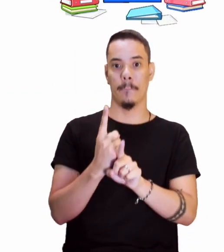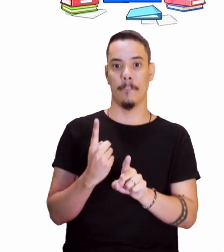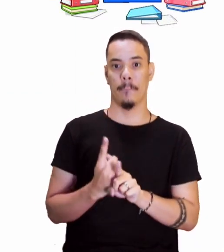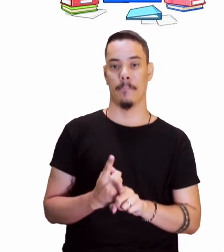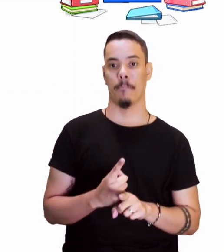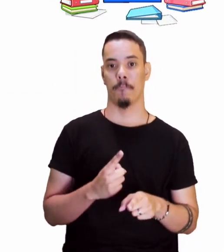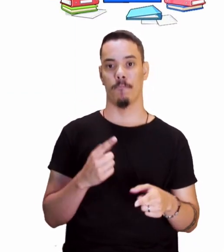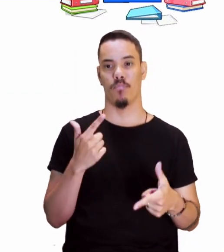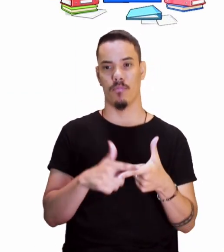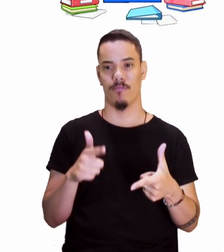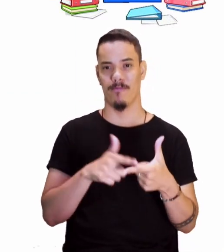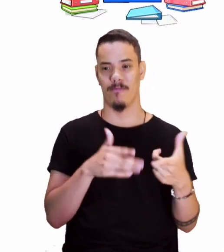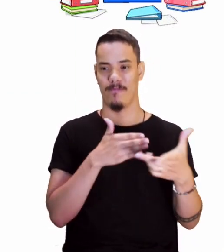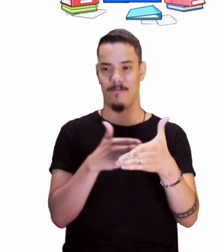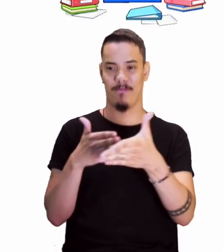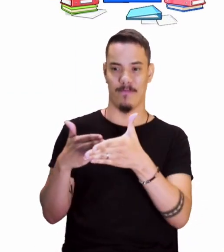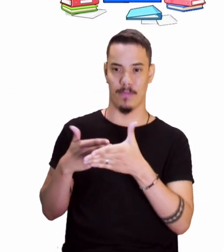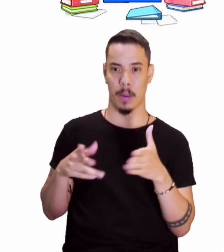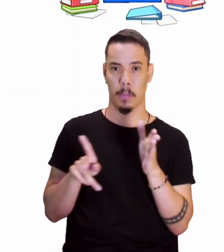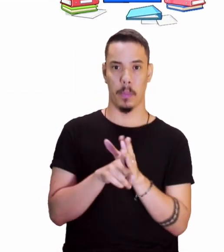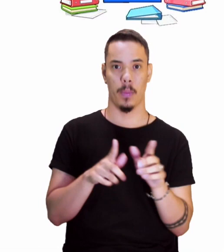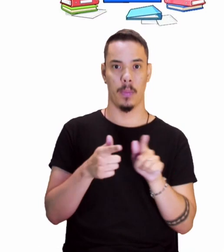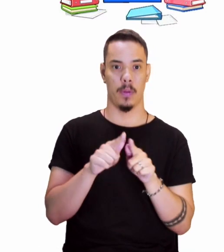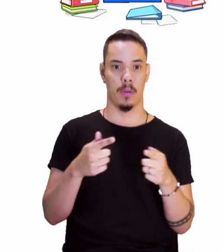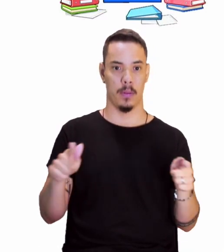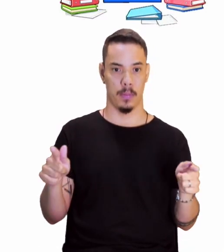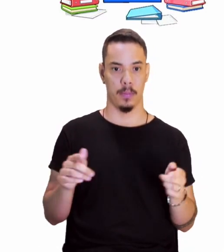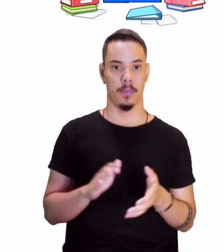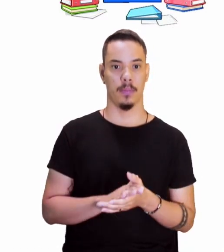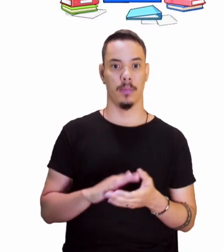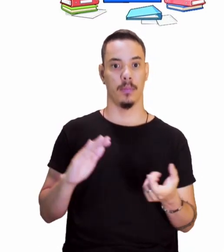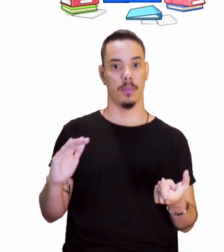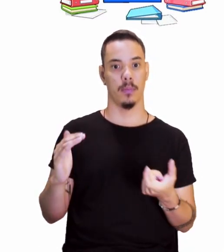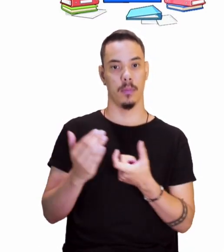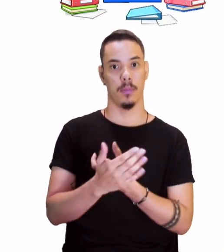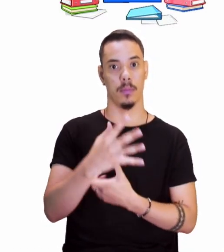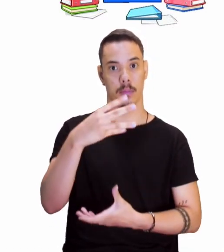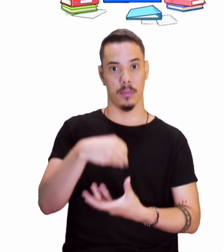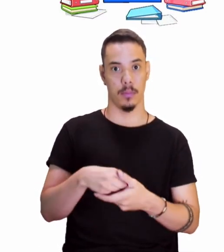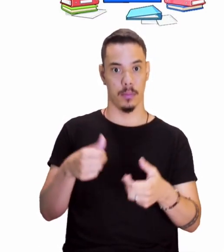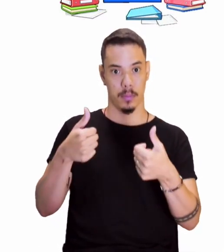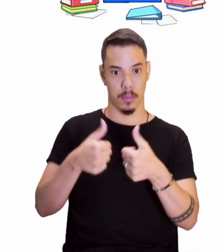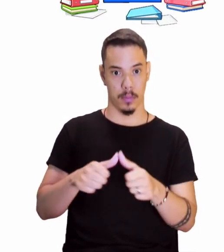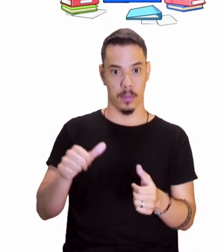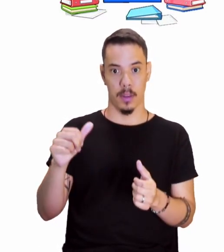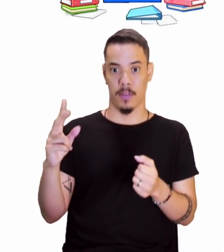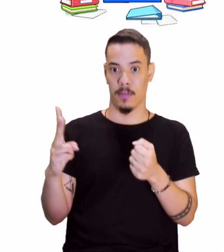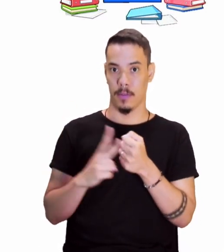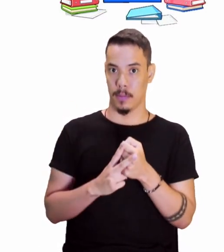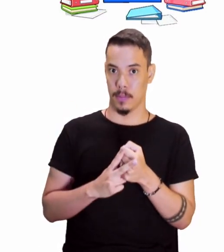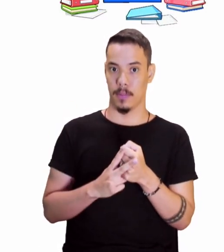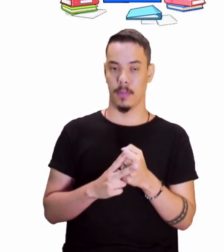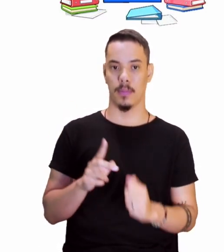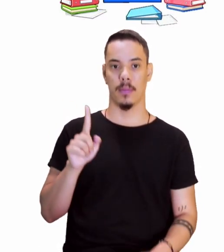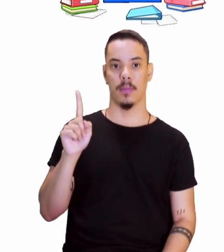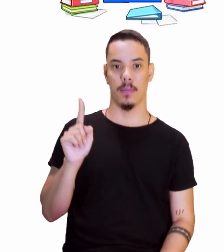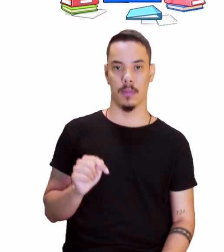as dificuldades de gramática. O termo regente verbal, olha só,